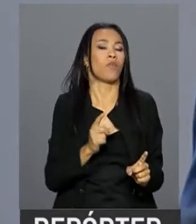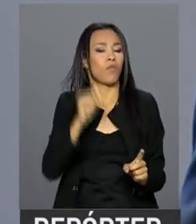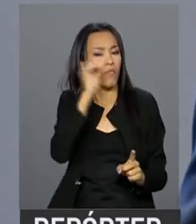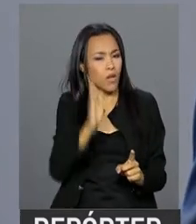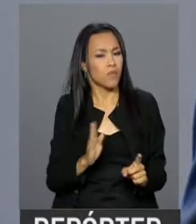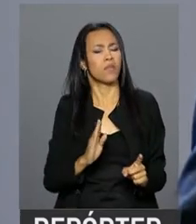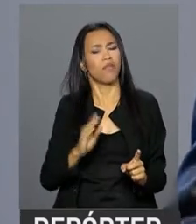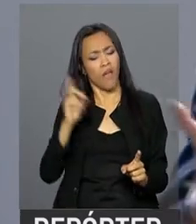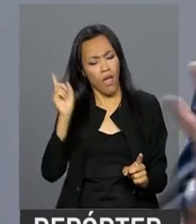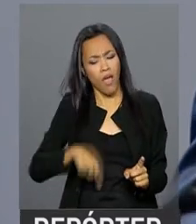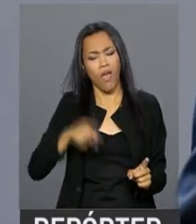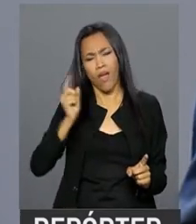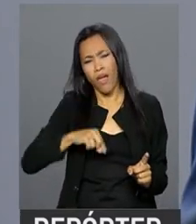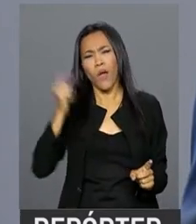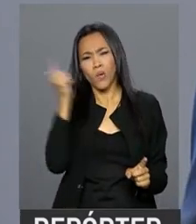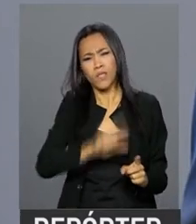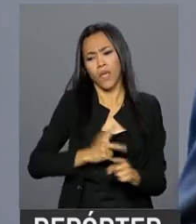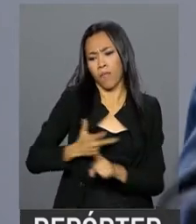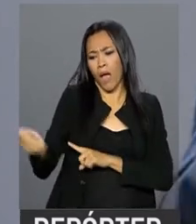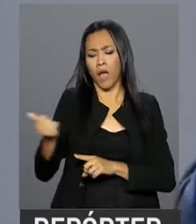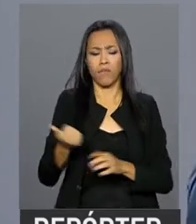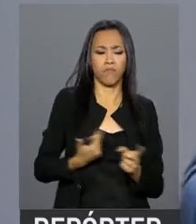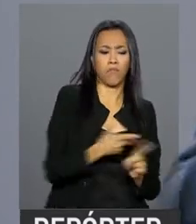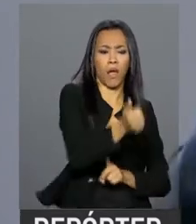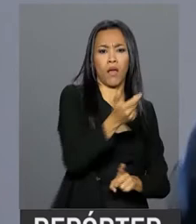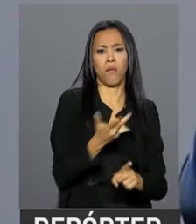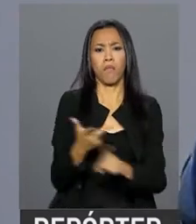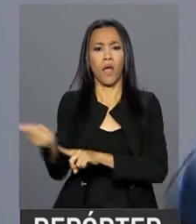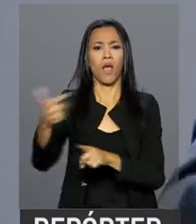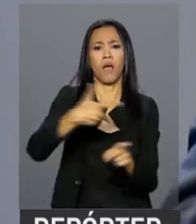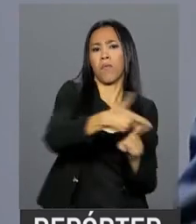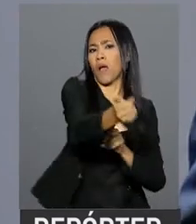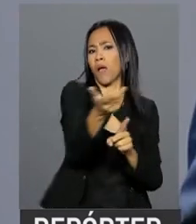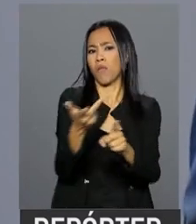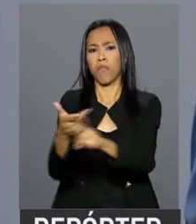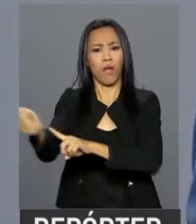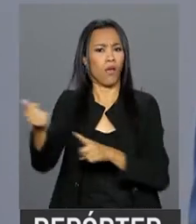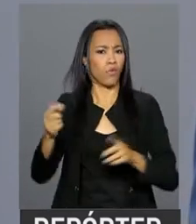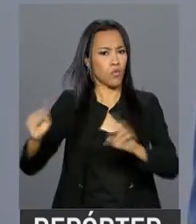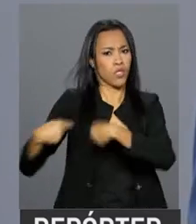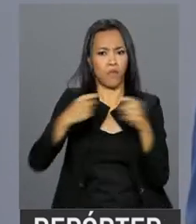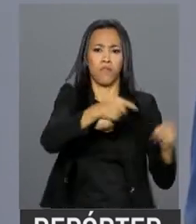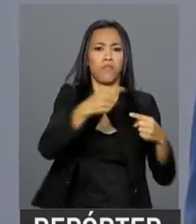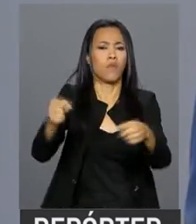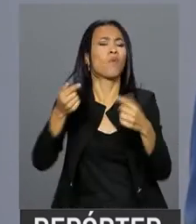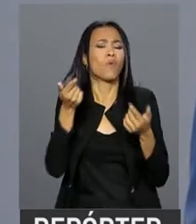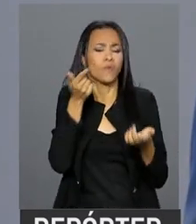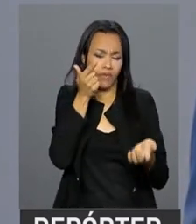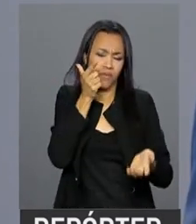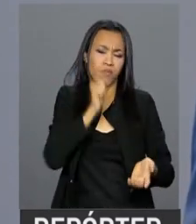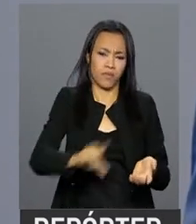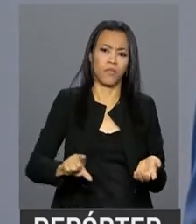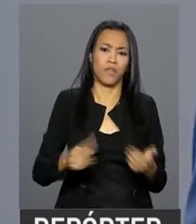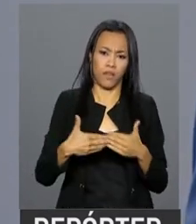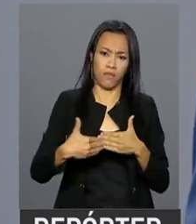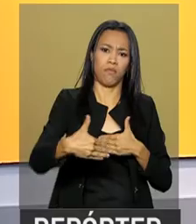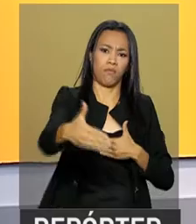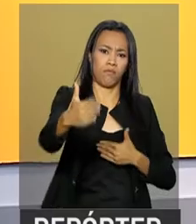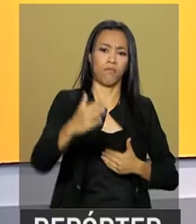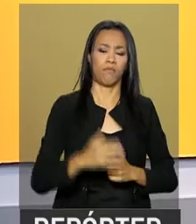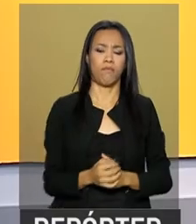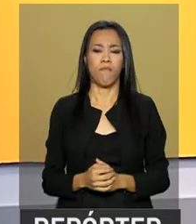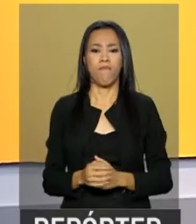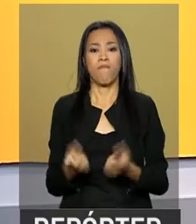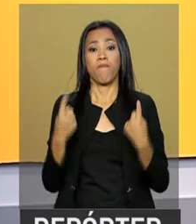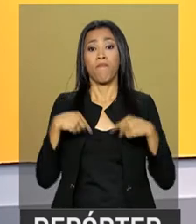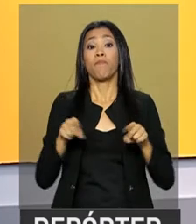maior do que todos esses desafios circunstanciais, acidentais, que ocorrem nos últimos tempos.